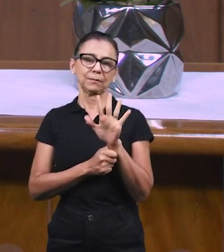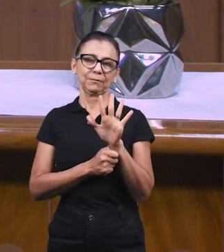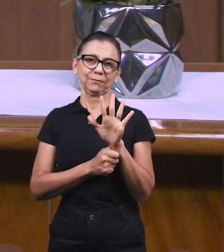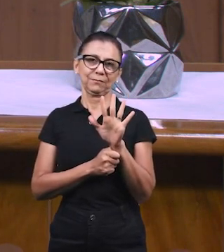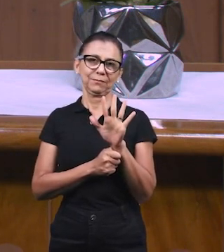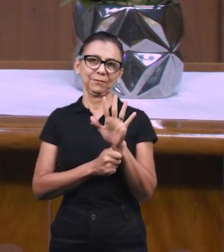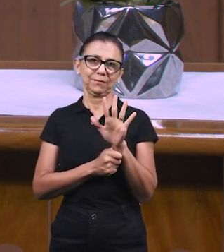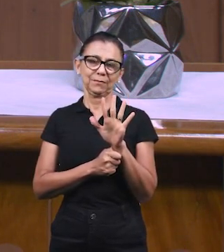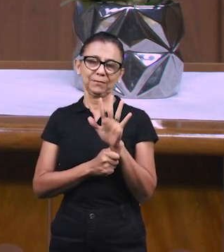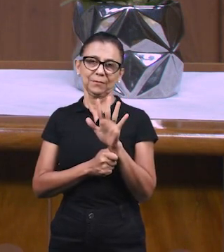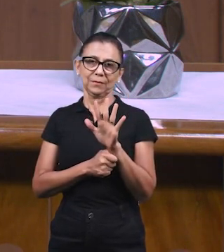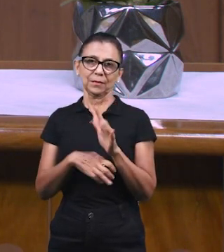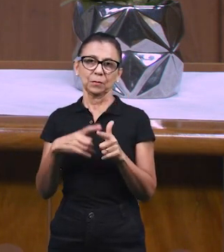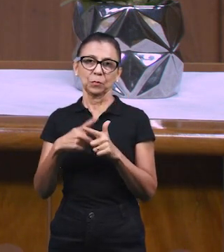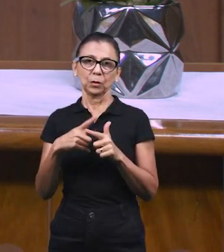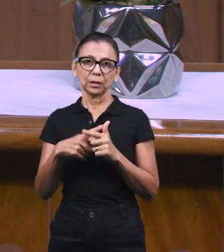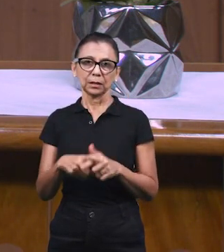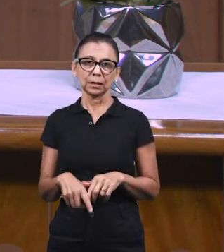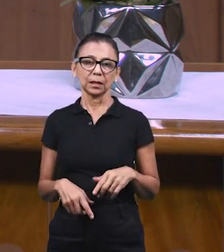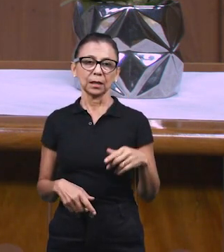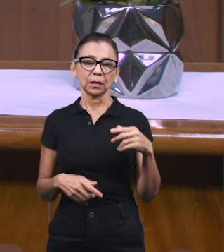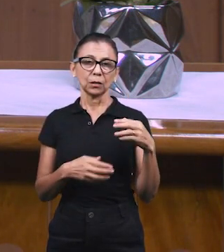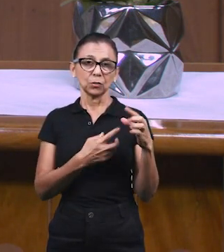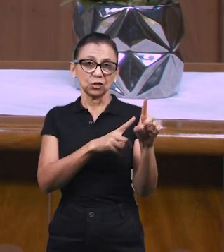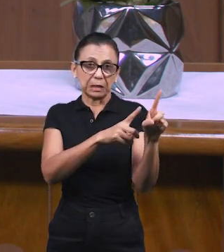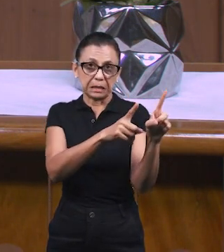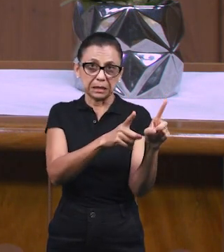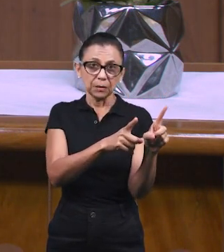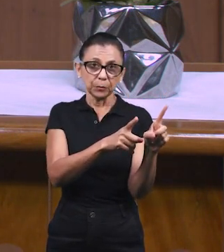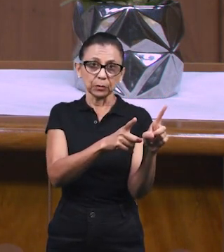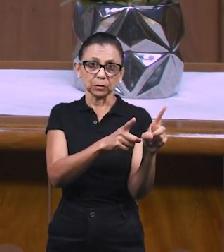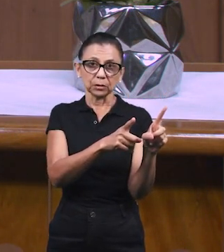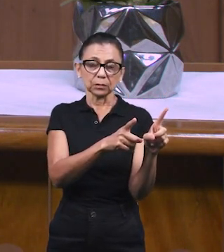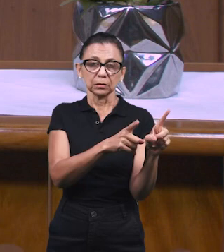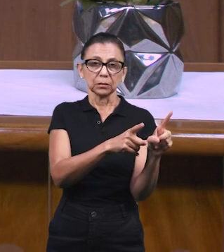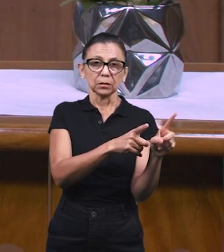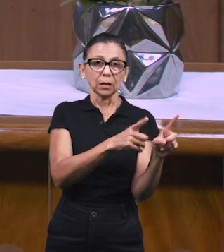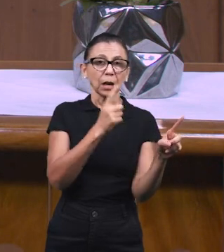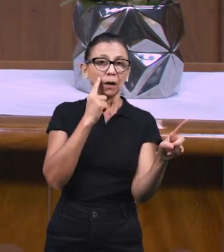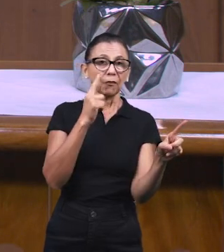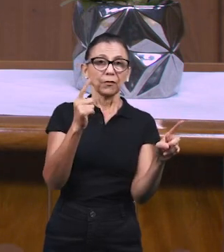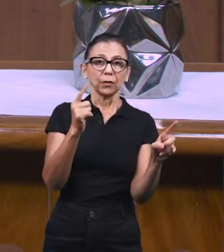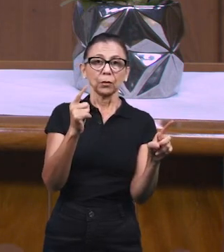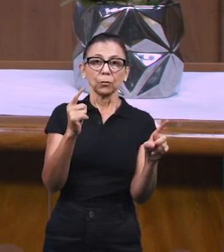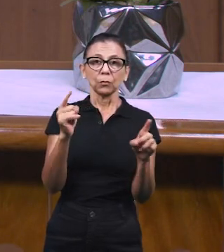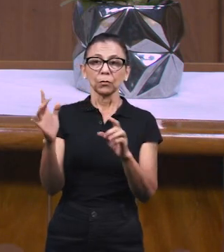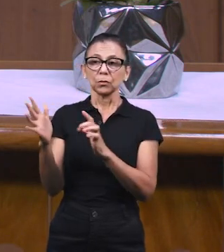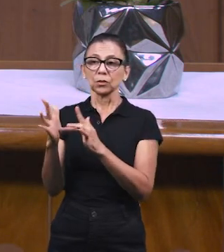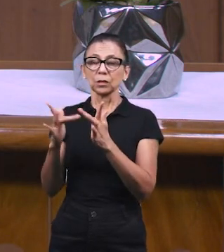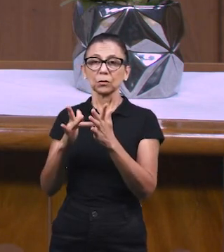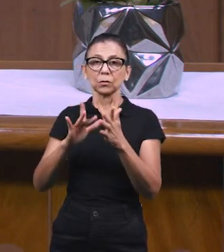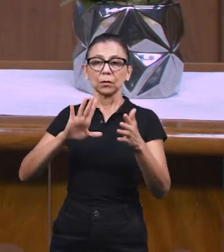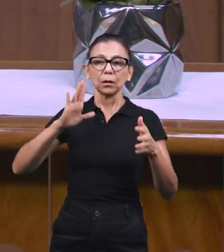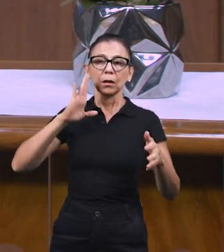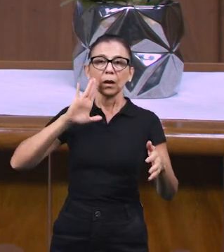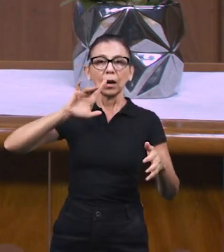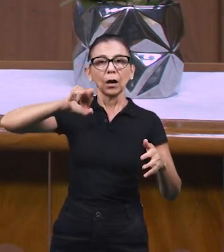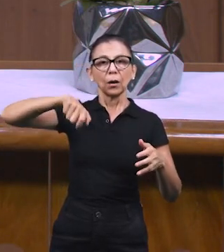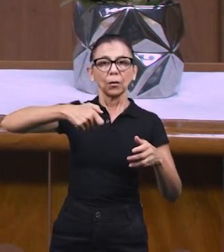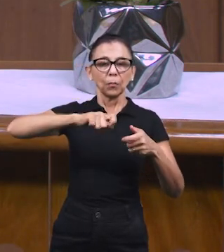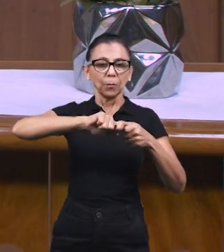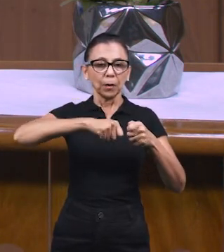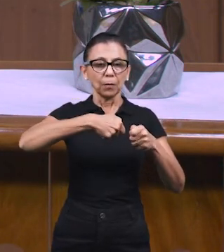depois que Jesus partiu o pão e se revelou a eles, eles falaram uma coisa, que é o texto que nós lemos,